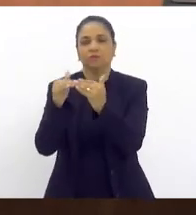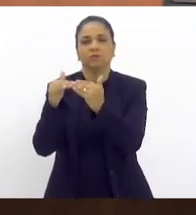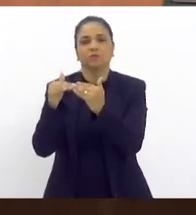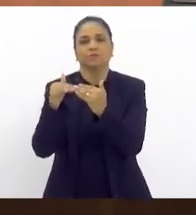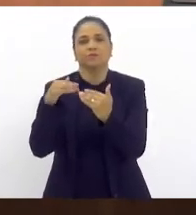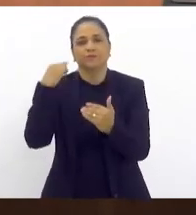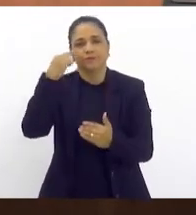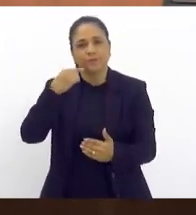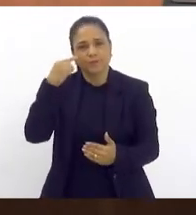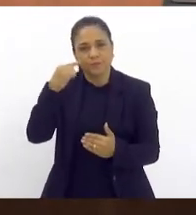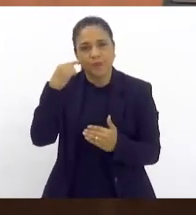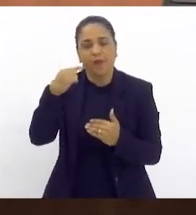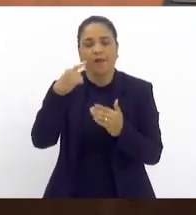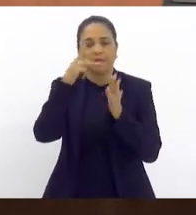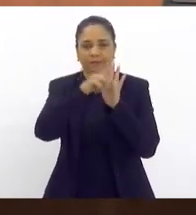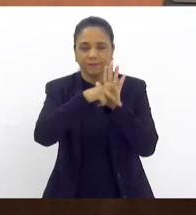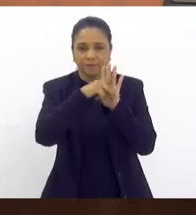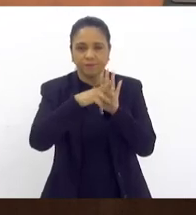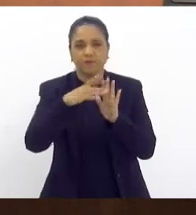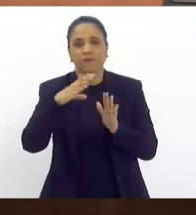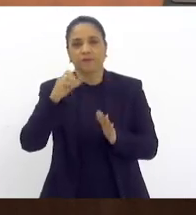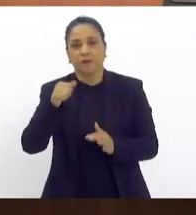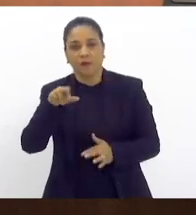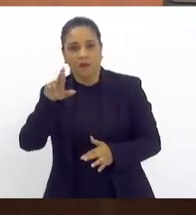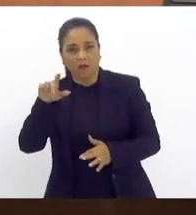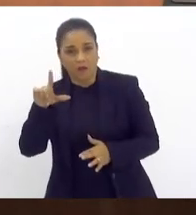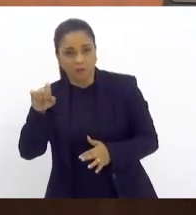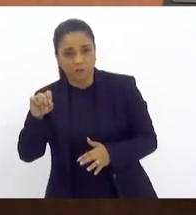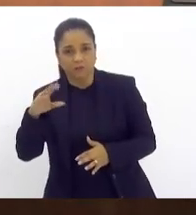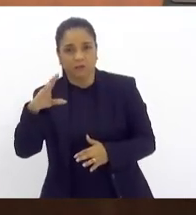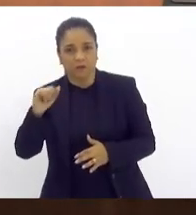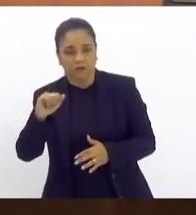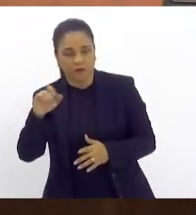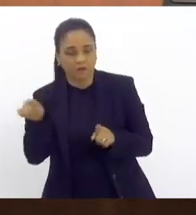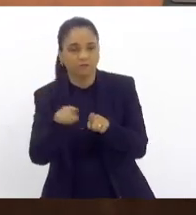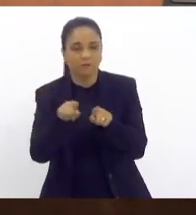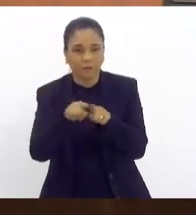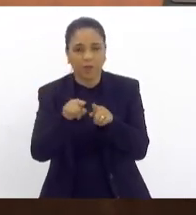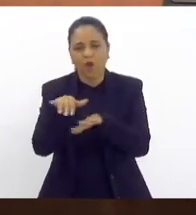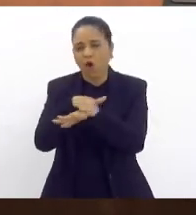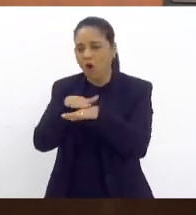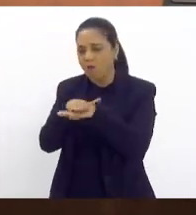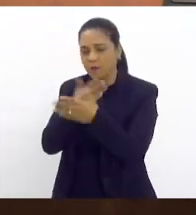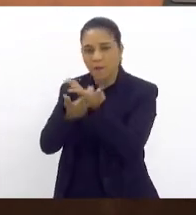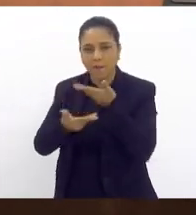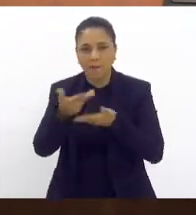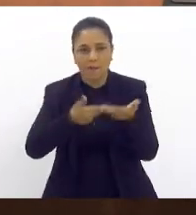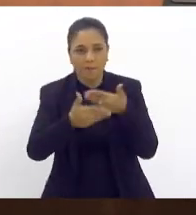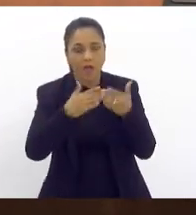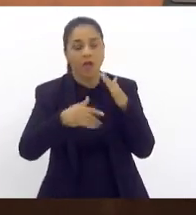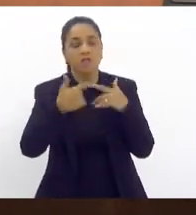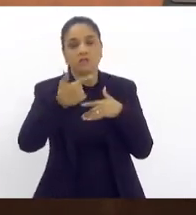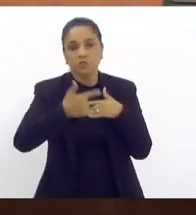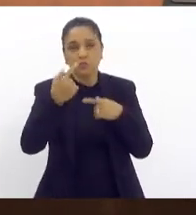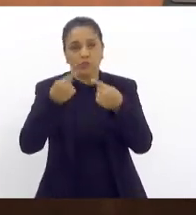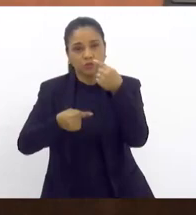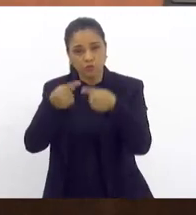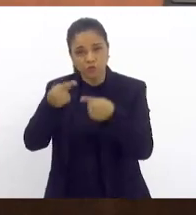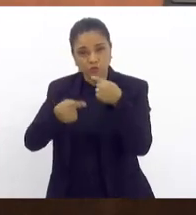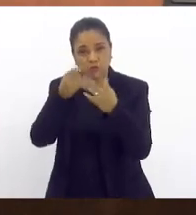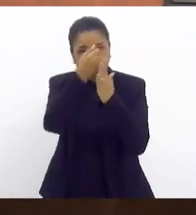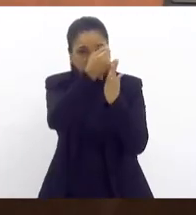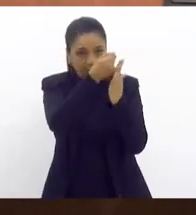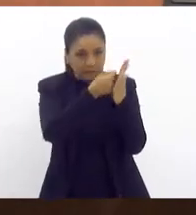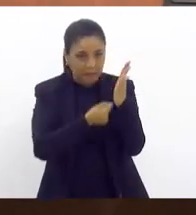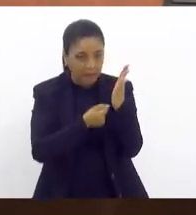deputado Carlos Caiado mas iremos apresentar e tentar conversando com todo mundo nem segunda discussão tem um texto em comum é